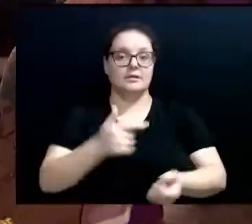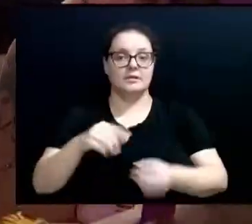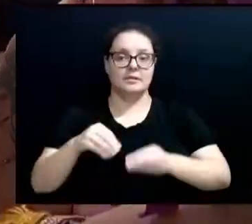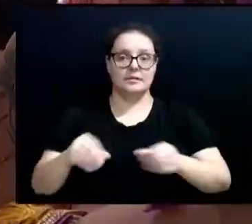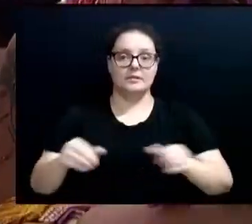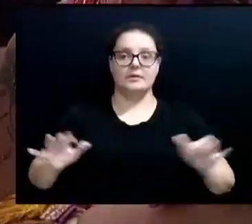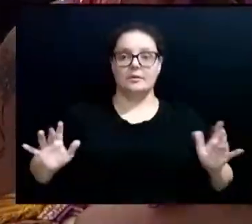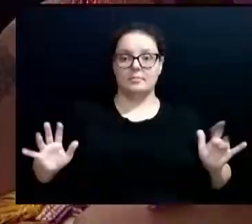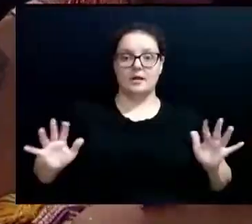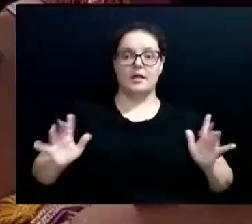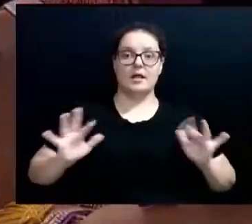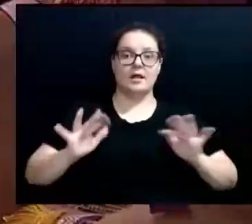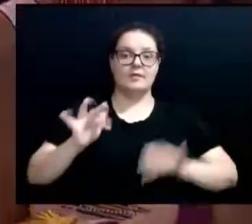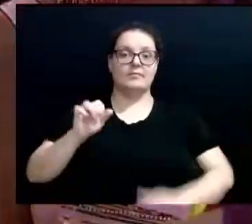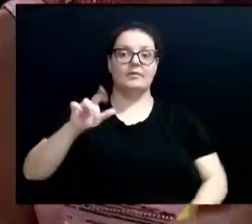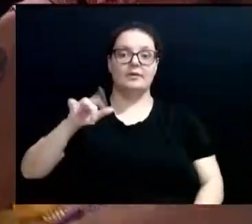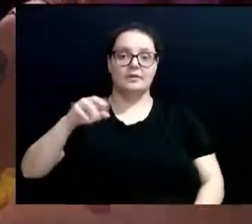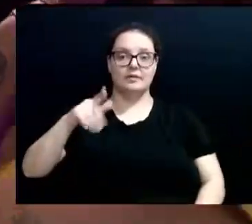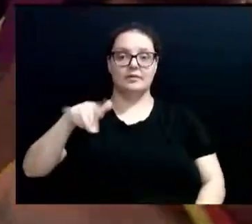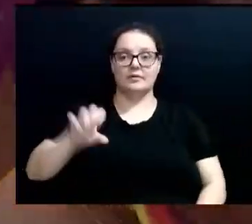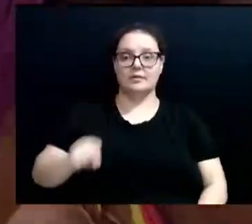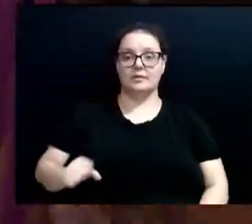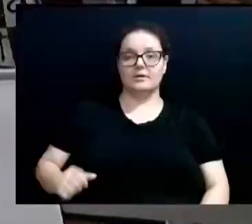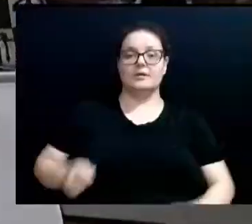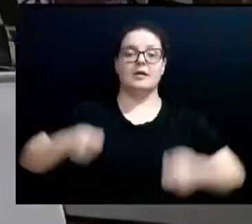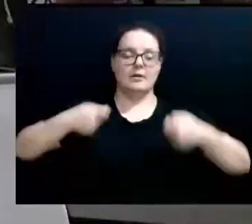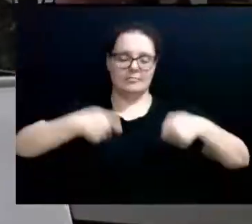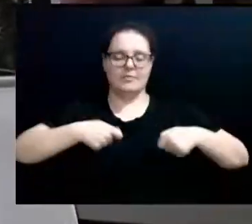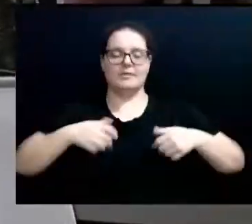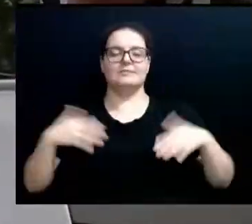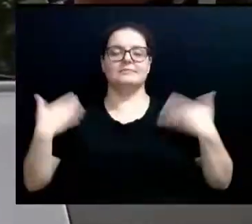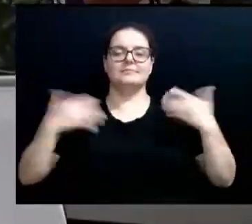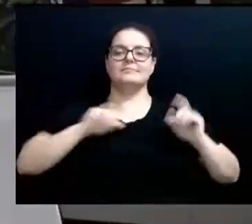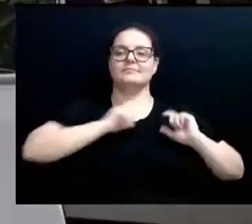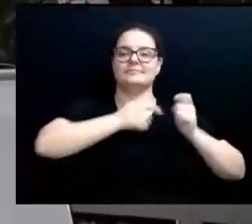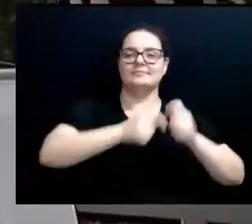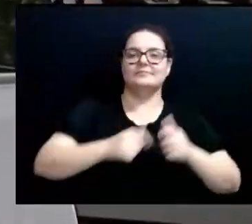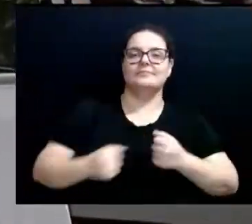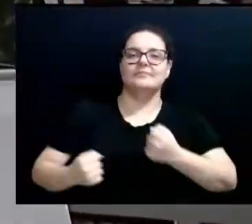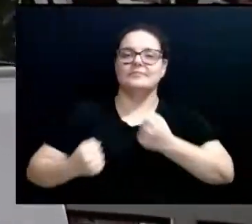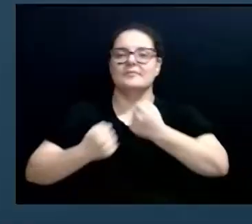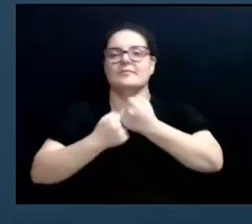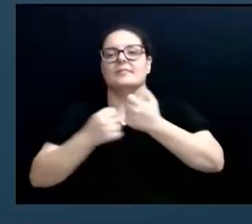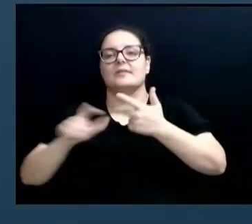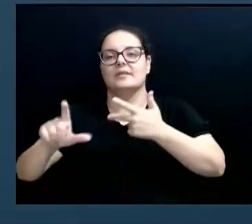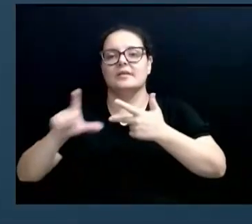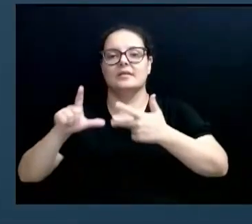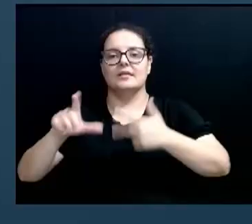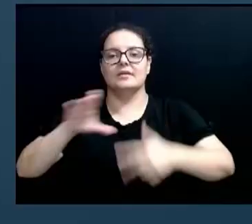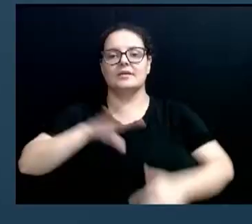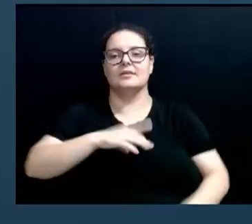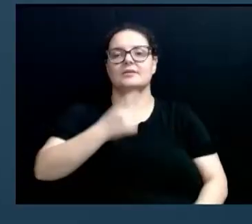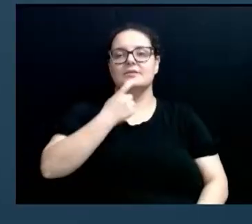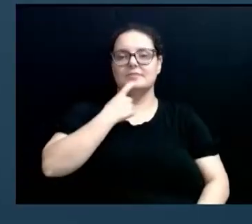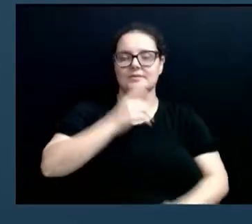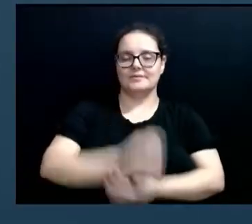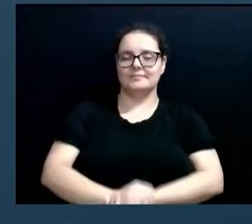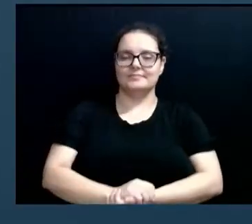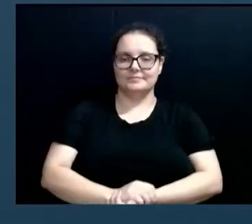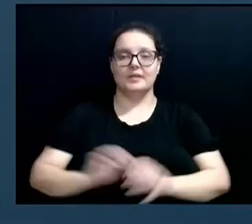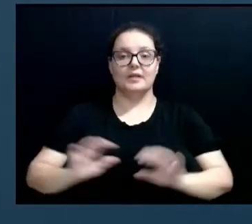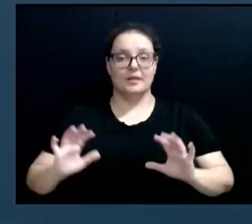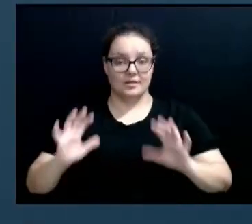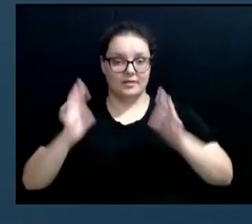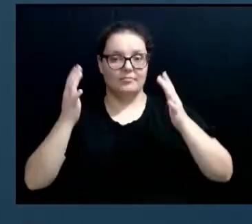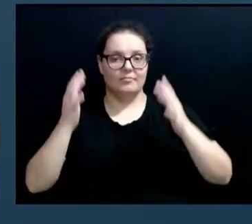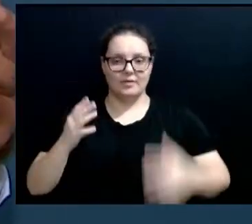foliões que apostam na alegria, tradição que tem o apoio do Legislativo de Campinas. Então é uma festa popular muito